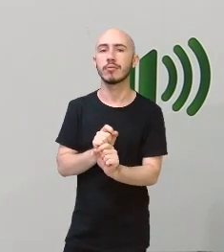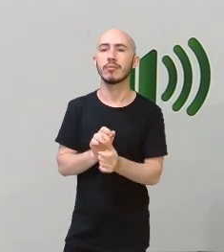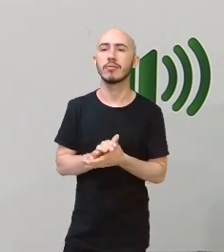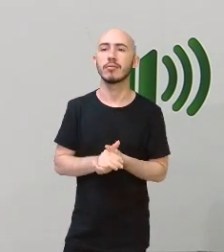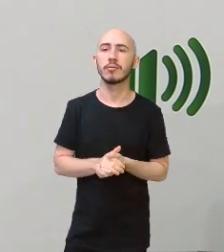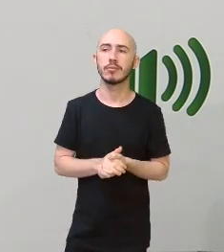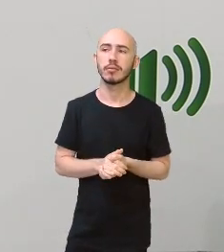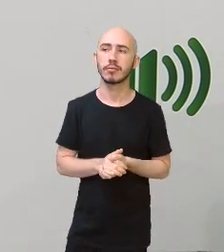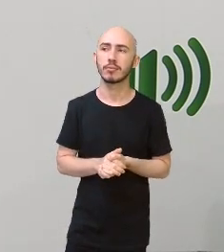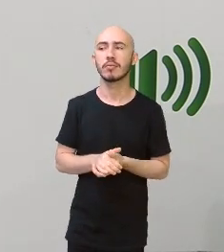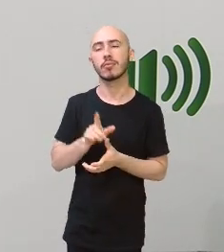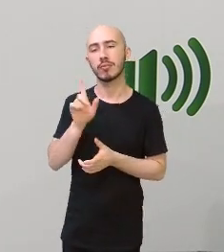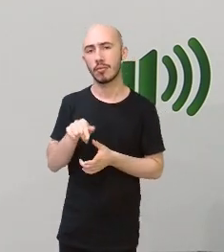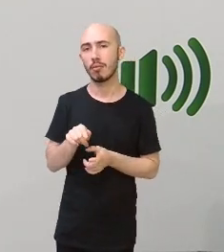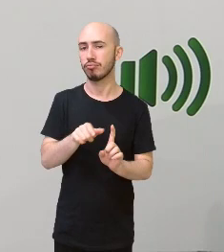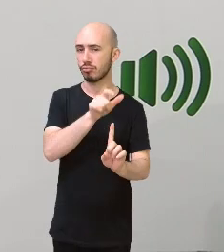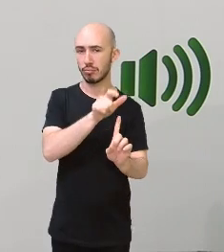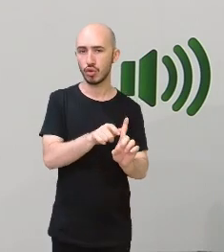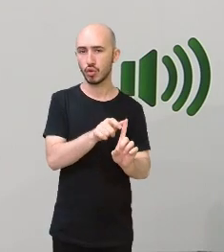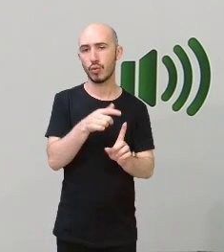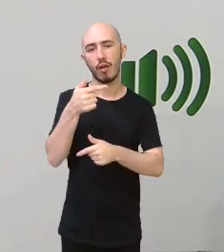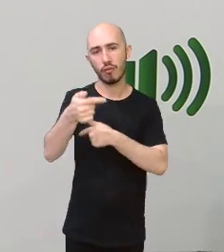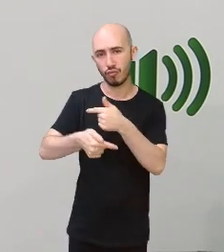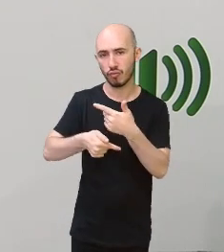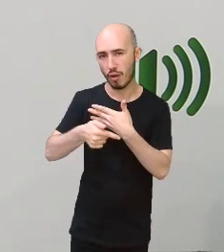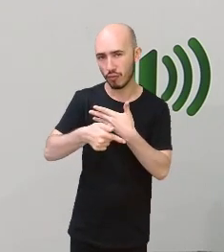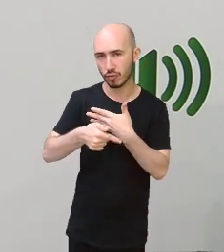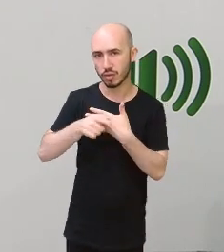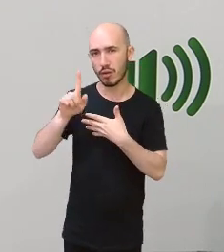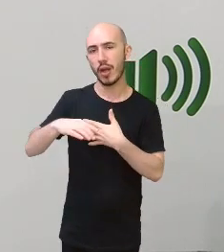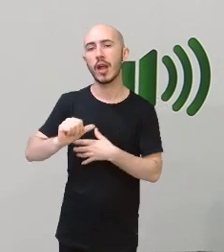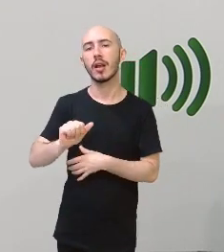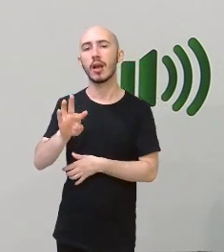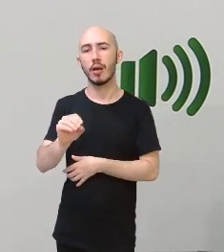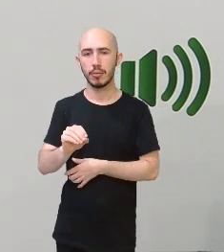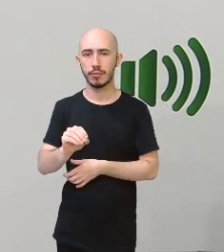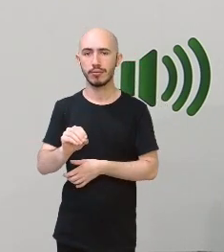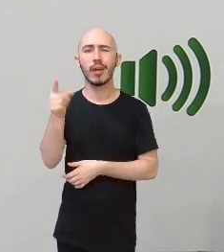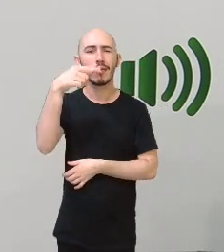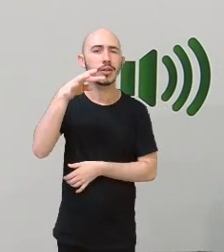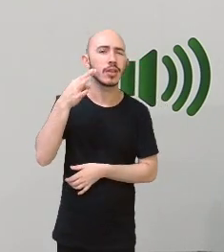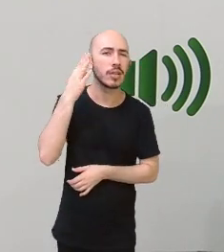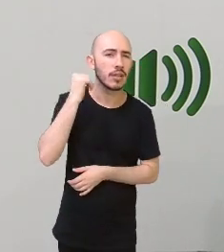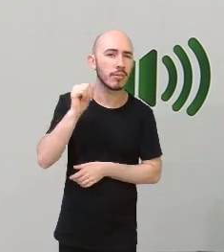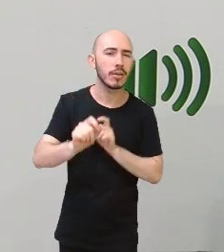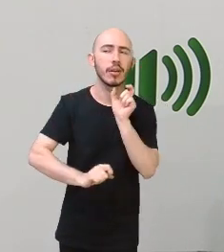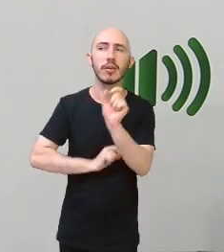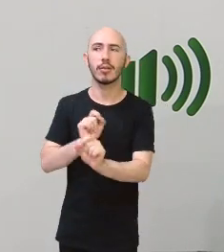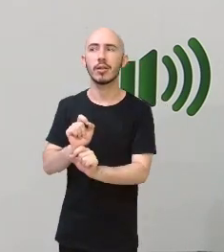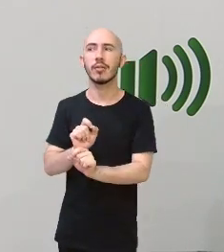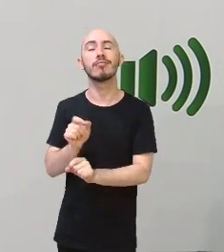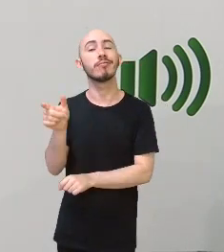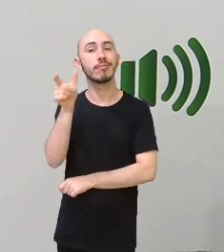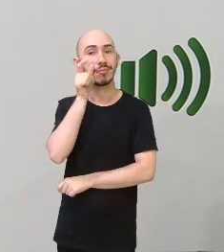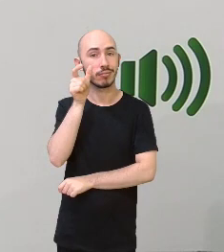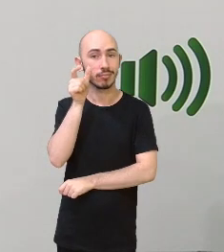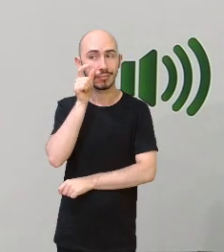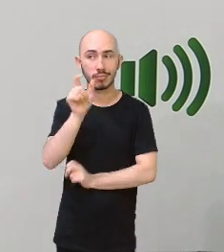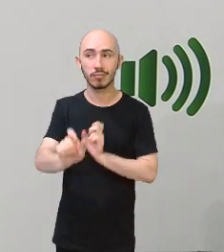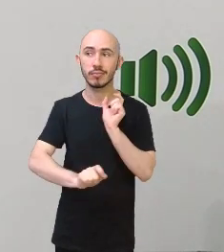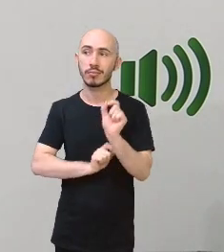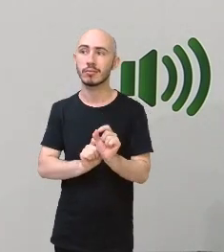lá é chamada de cabo. Então, você sabia? Isso é muito interessante,